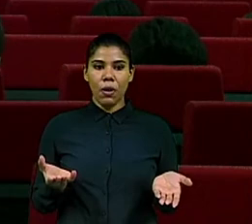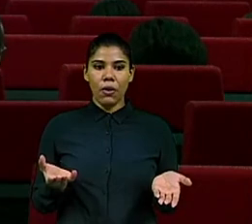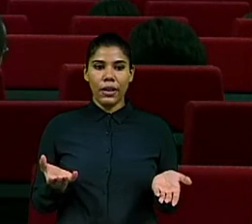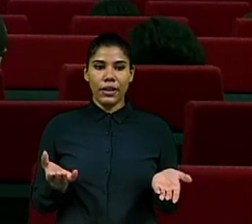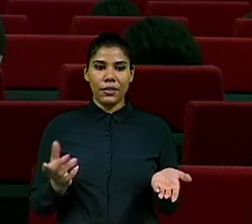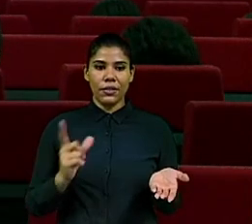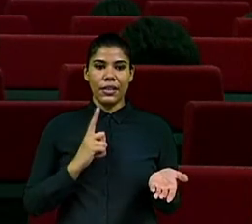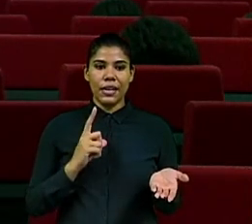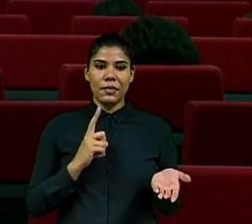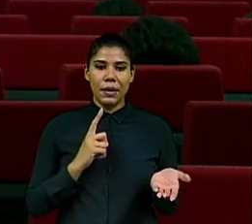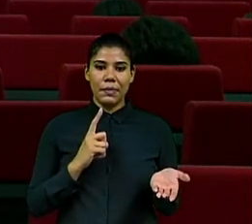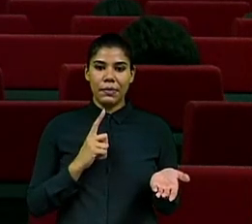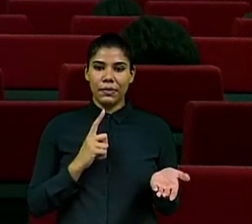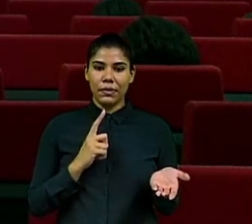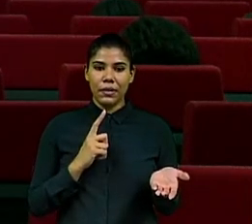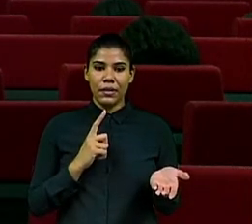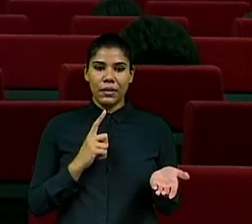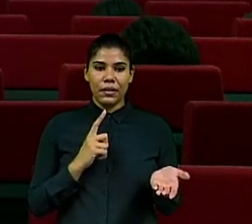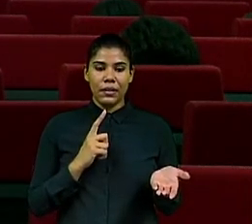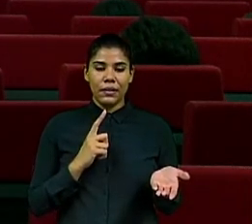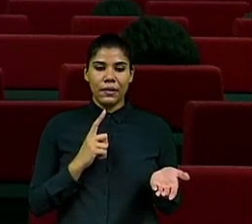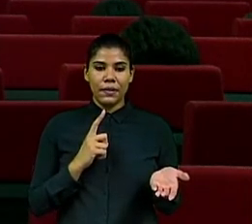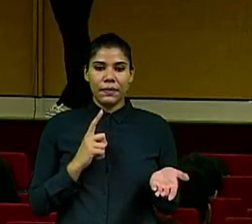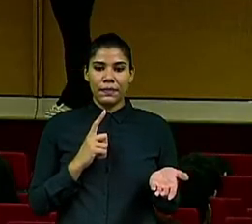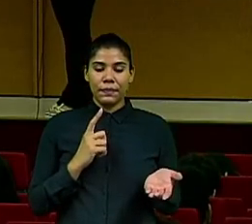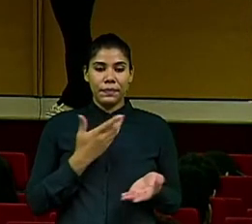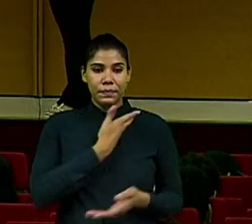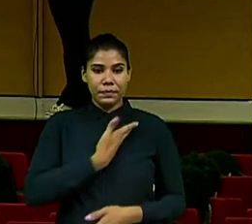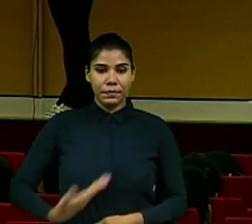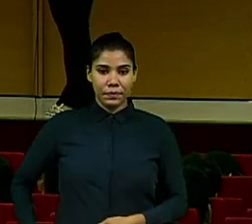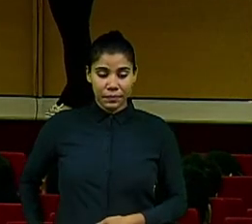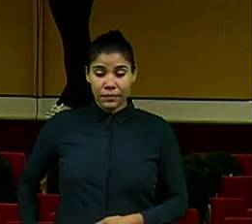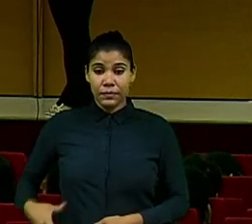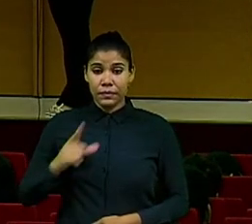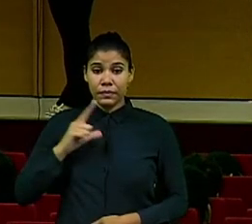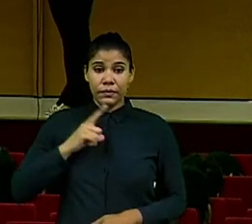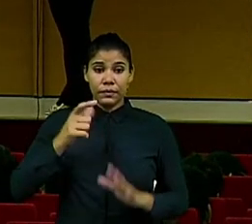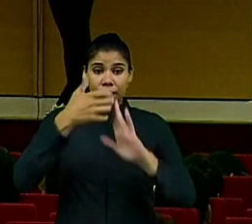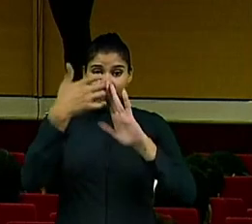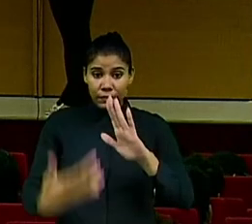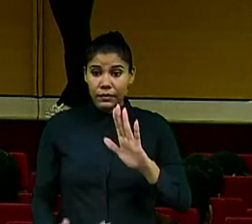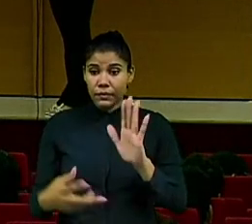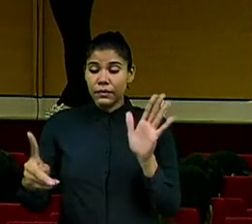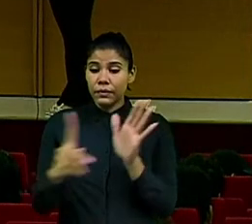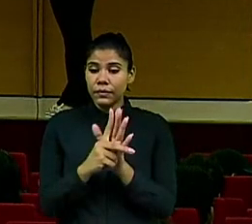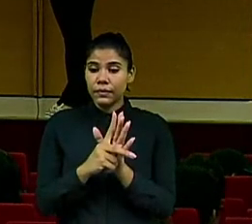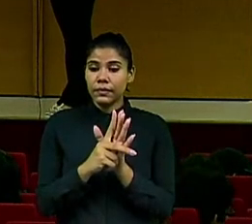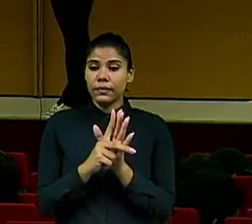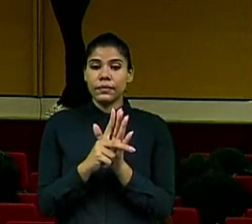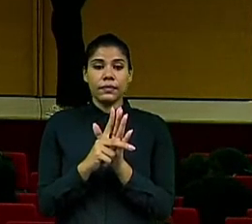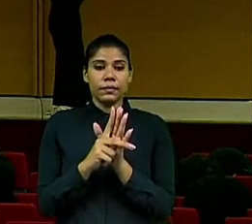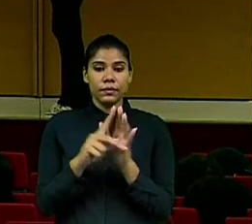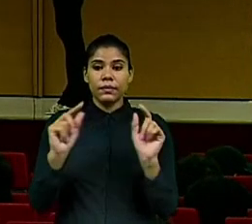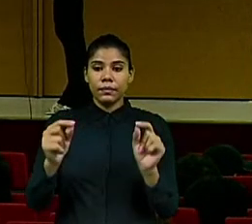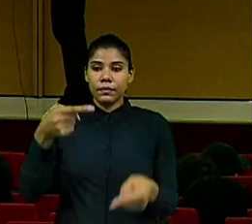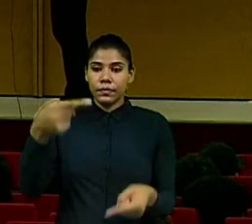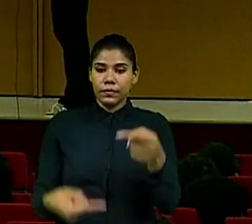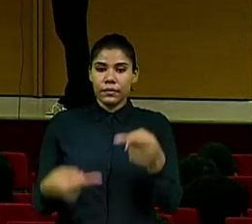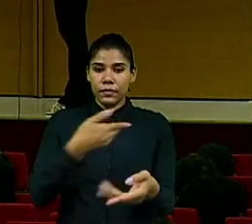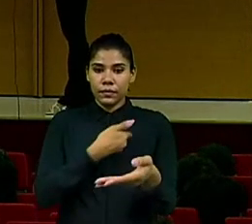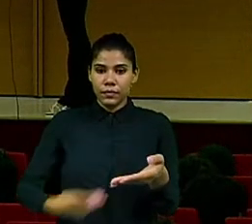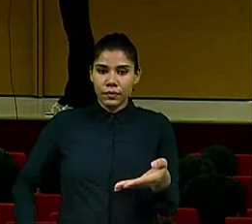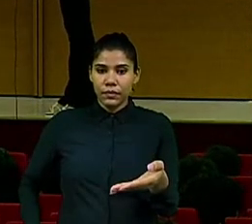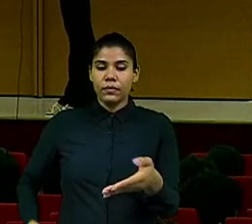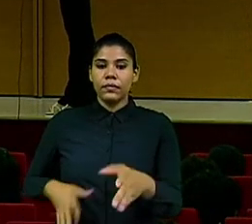esse governo ele vai ser um governo marcado por essa essa políticas públicas de transferência